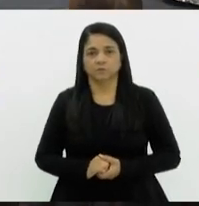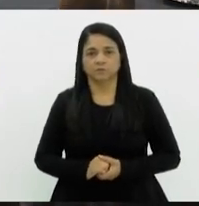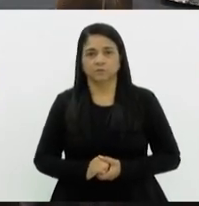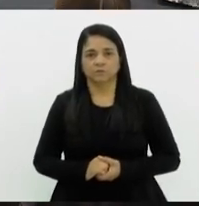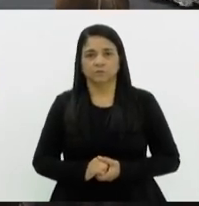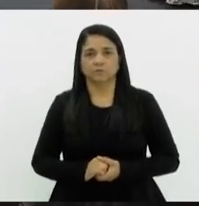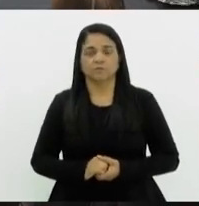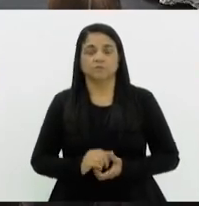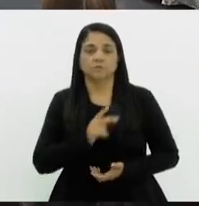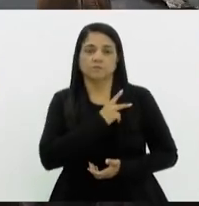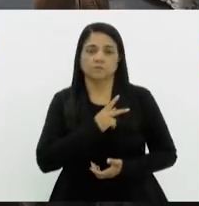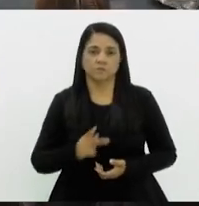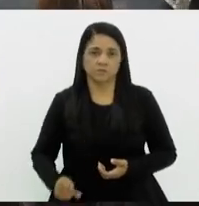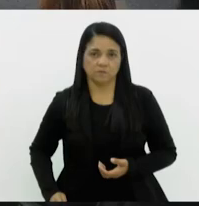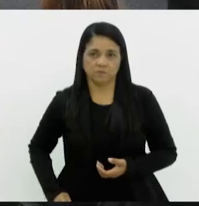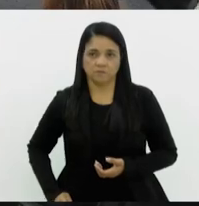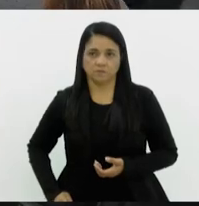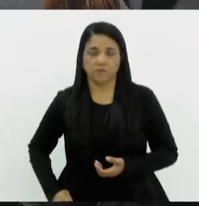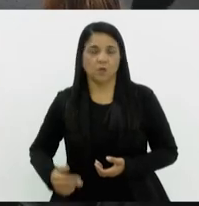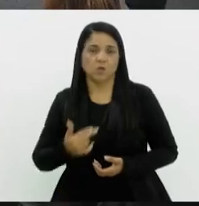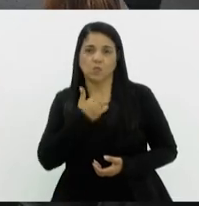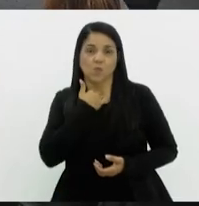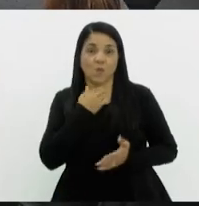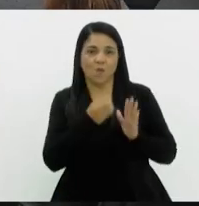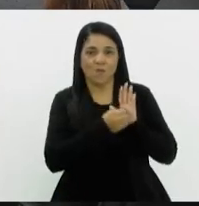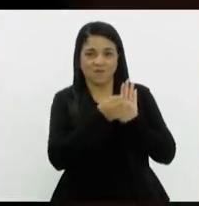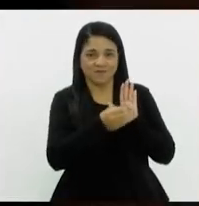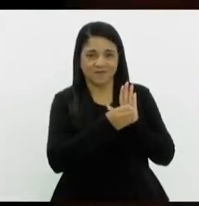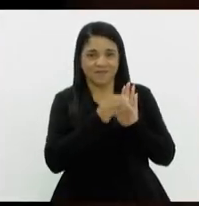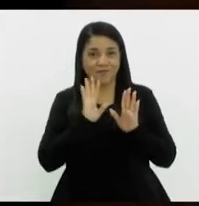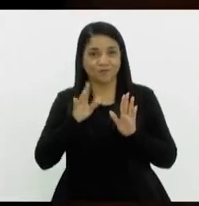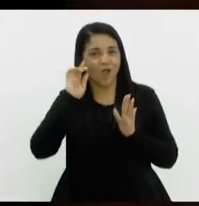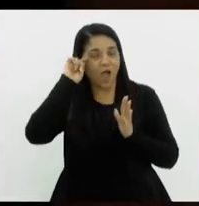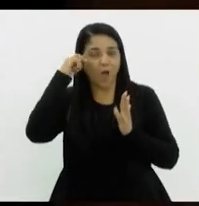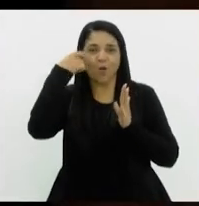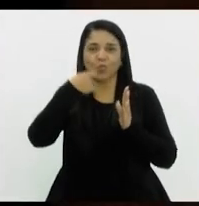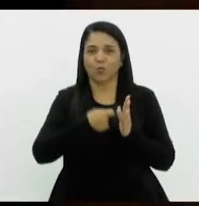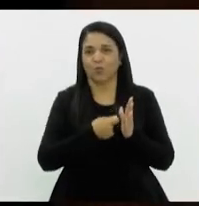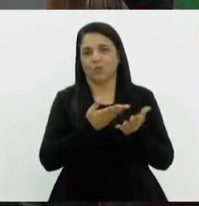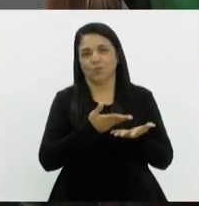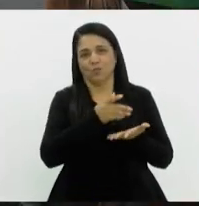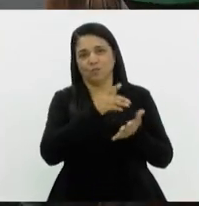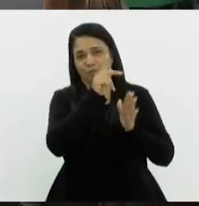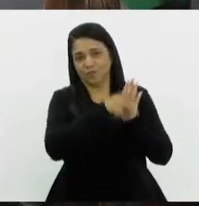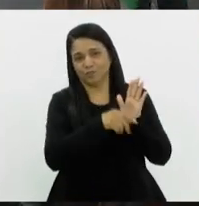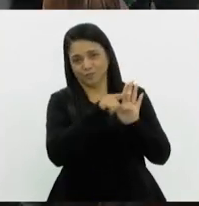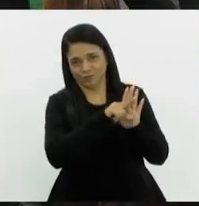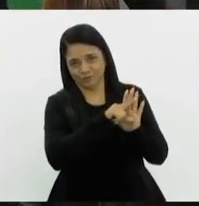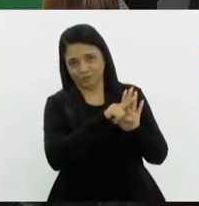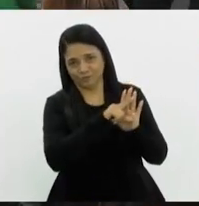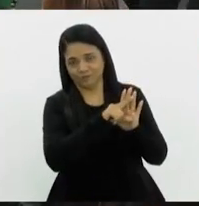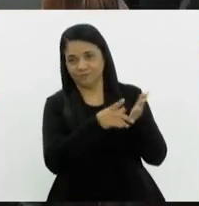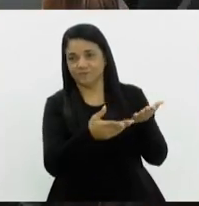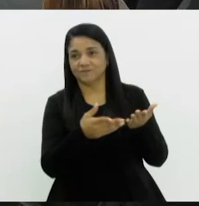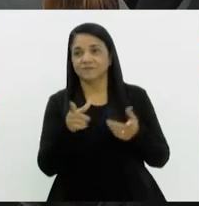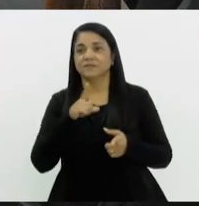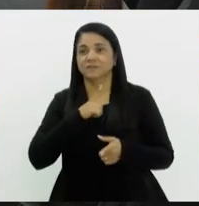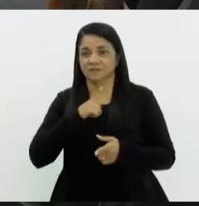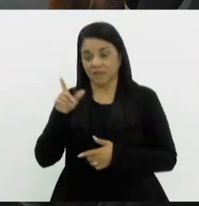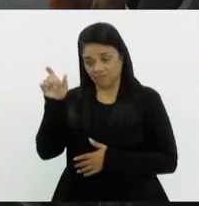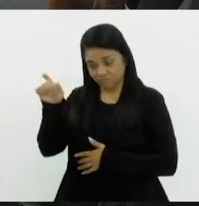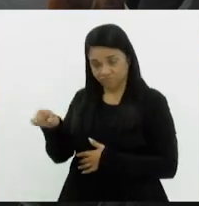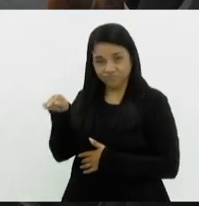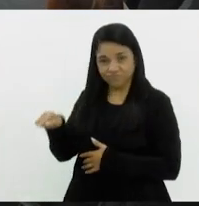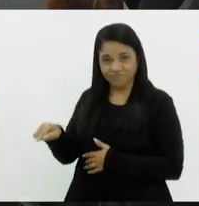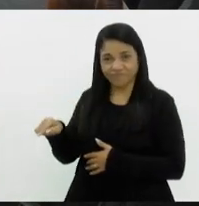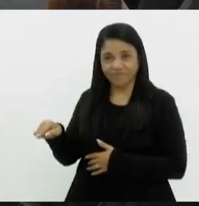Senhora presidente, eu não posso dar parecer. Ah, porque é autor. Eu sou autor do projeto. Também. Mas tem aqui, ó, nosso querido